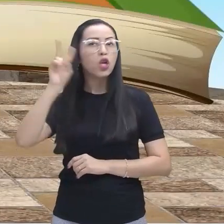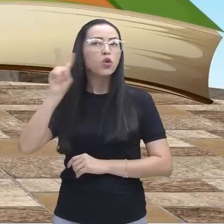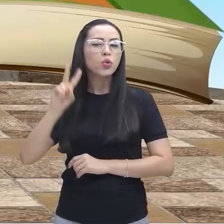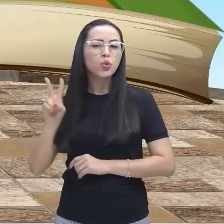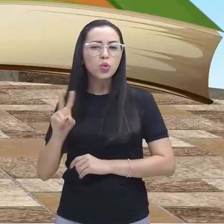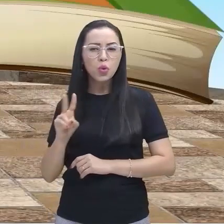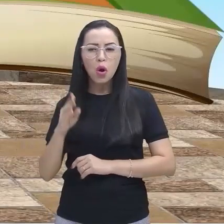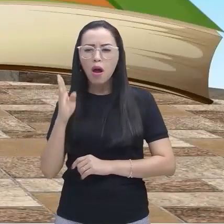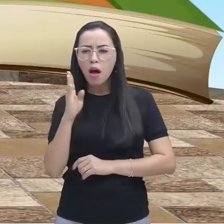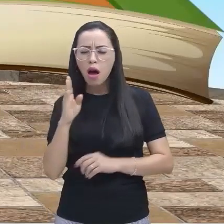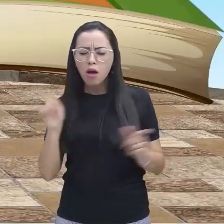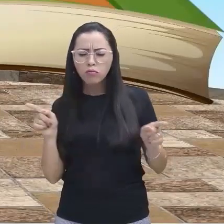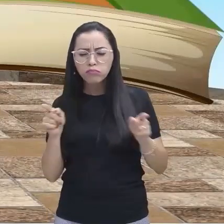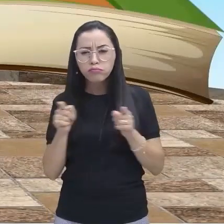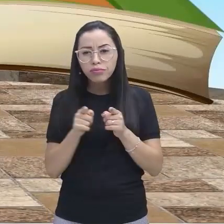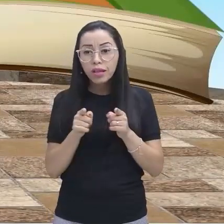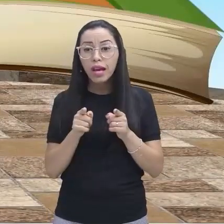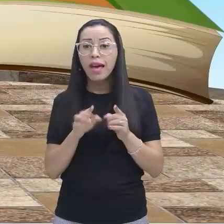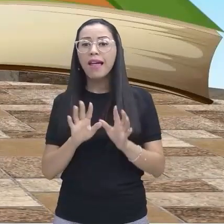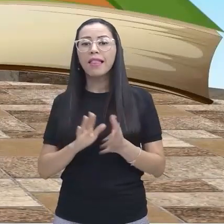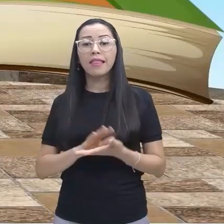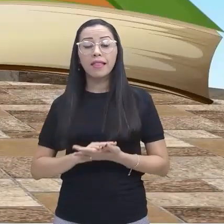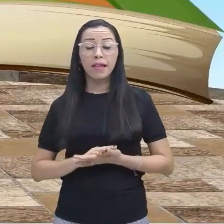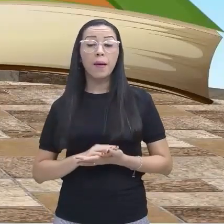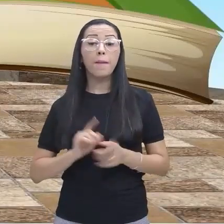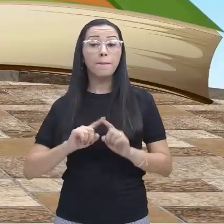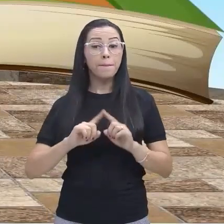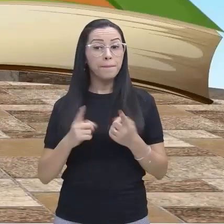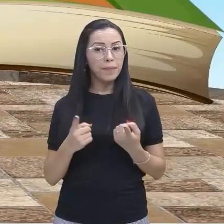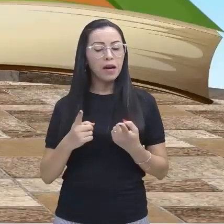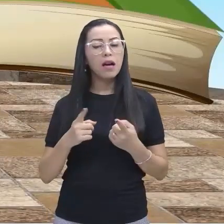A fábula, ela apresenta algumas